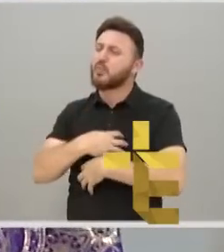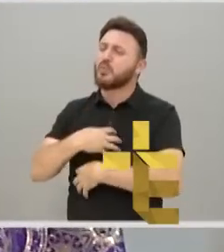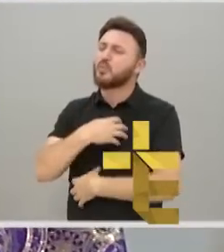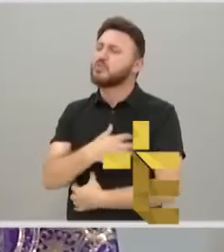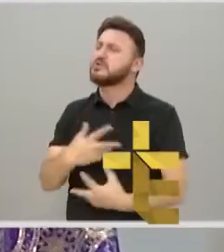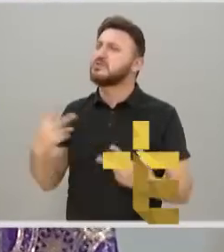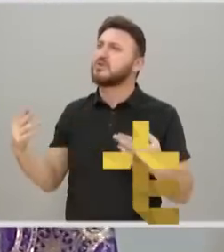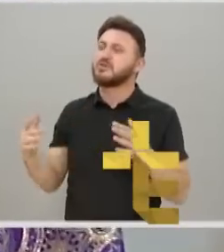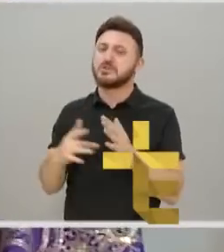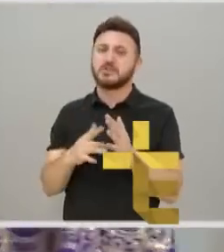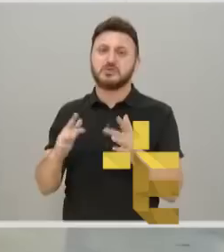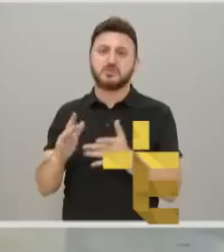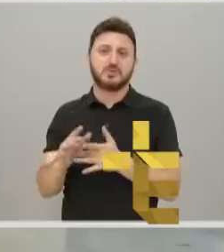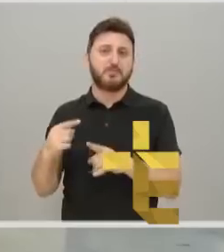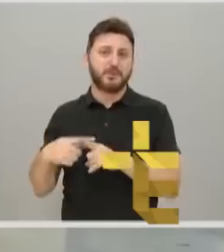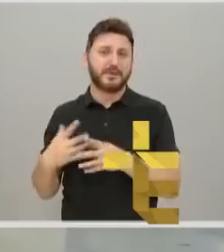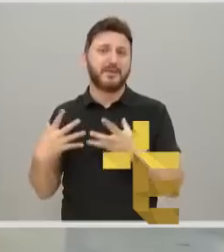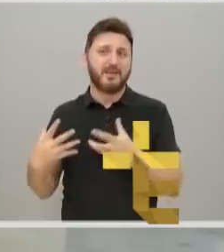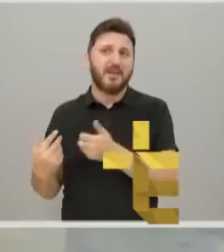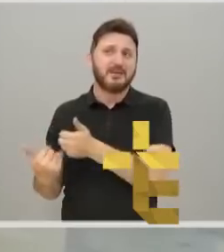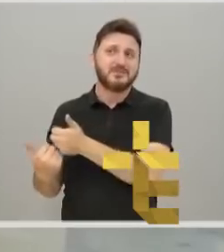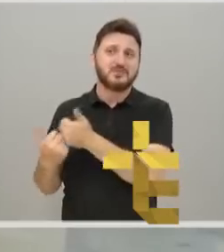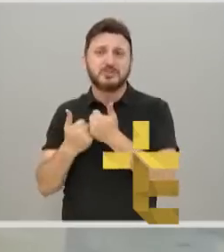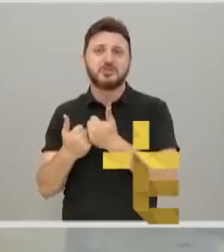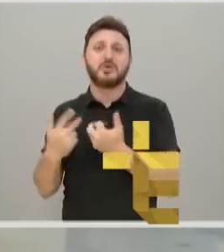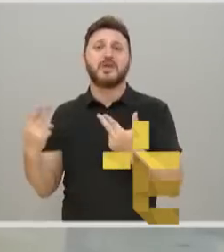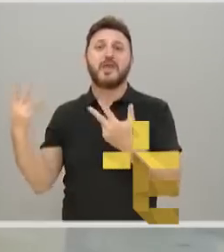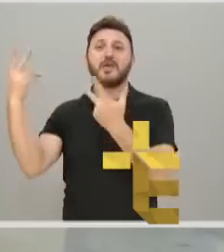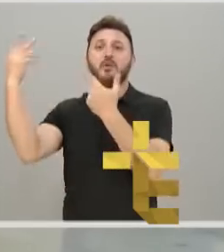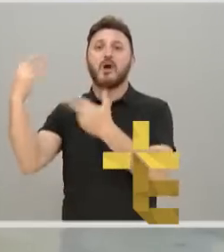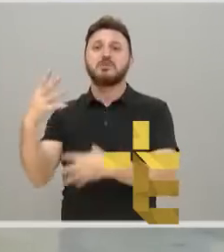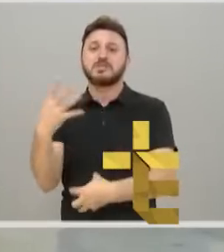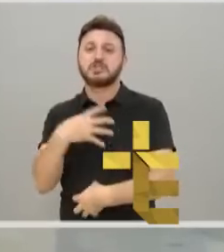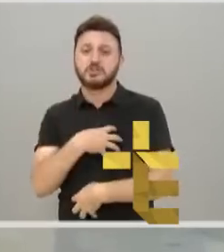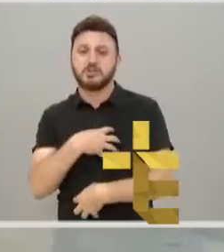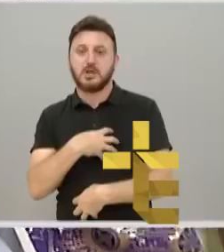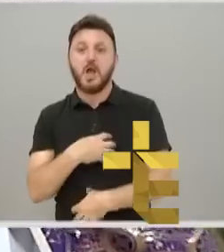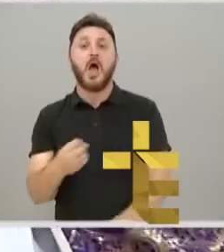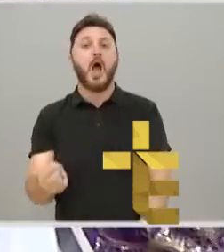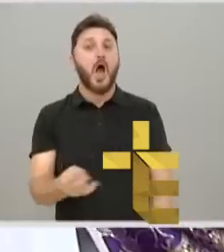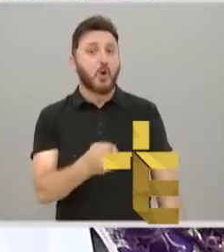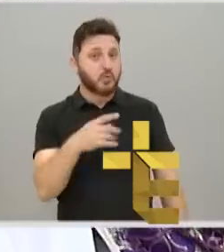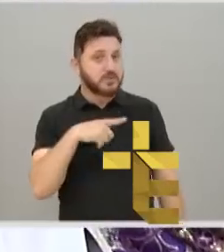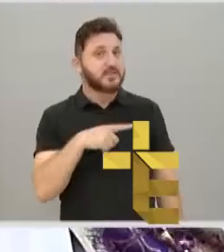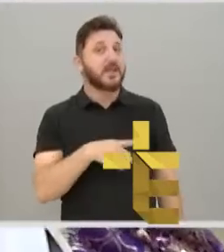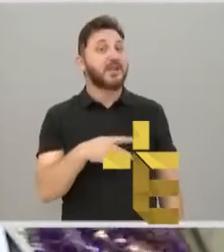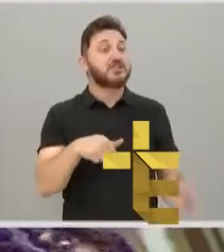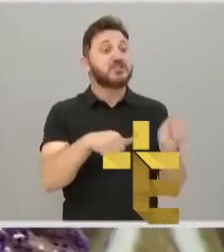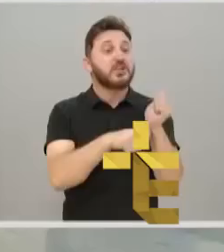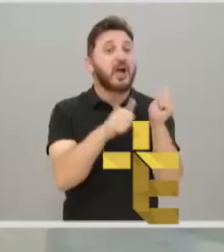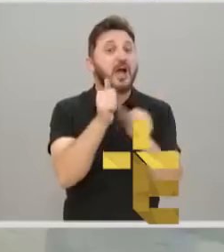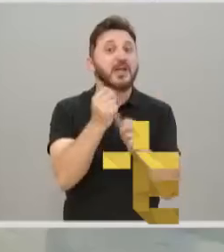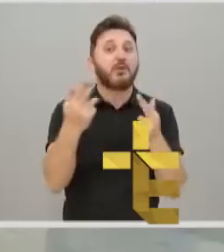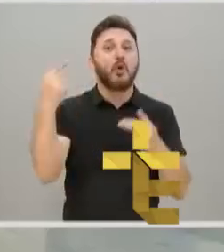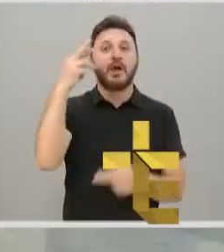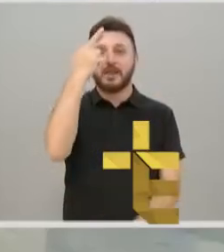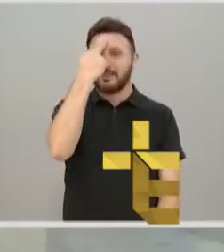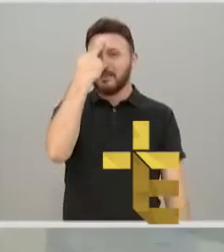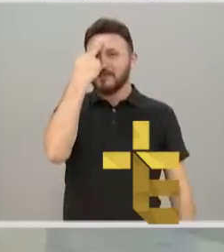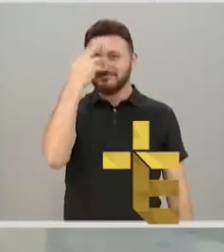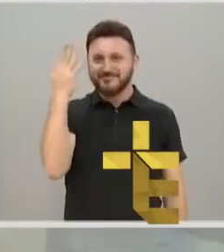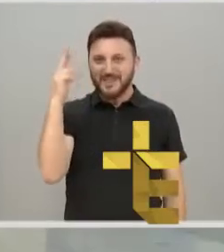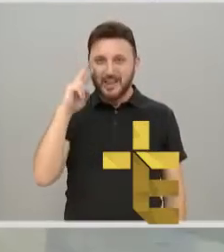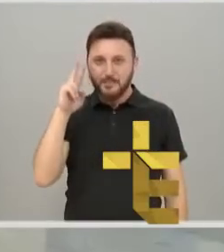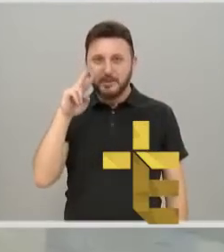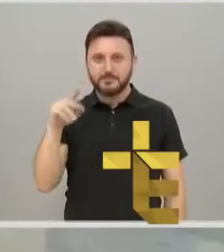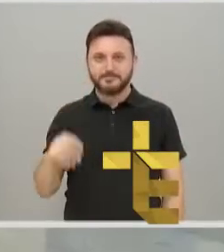Cristo. Alguns tiveram até os estigmas. Por isso, e